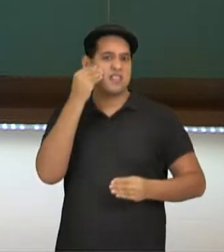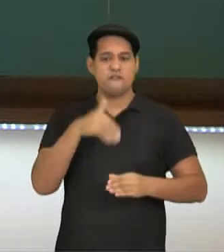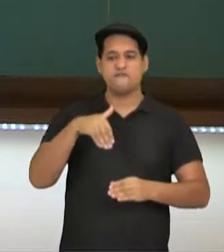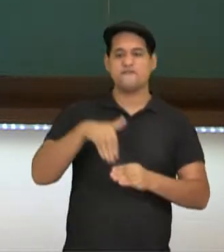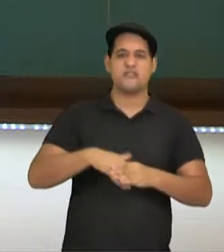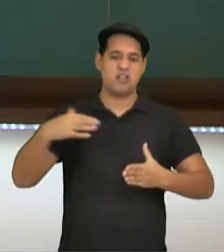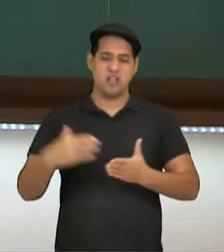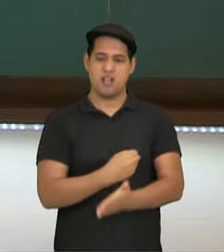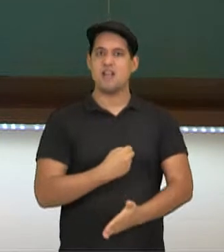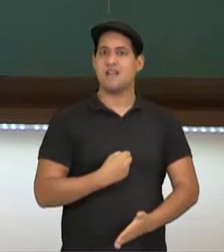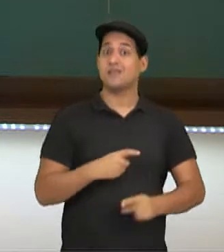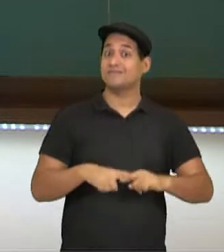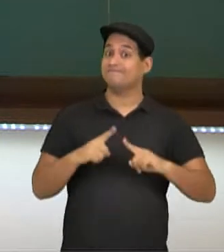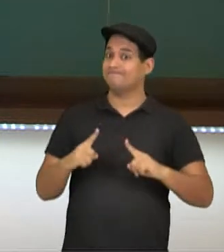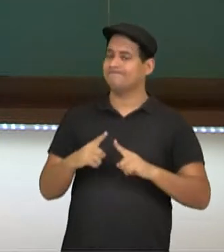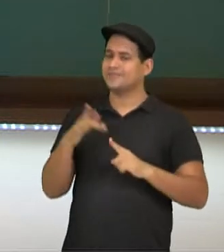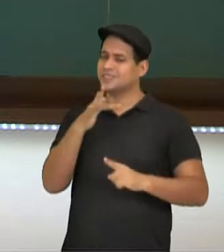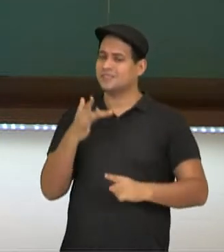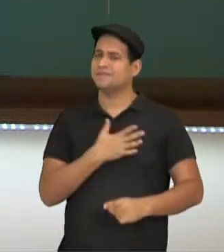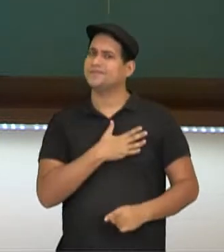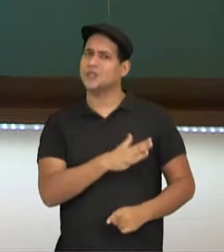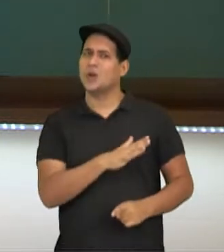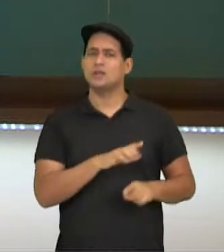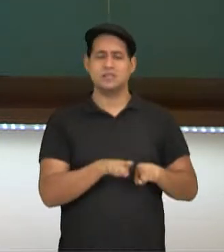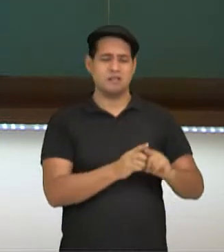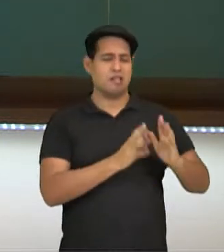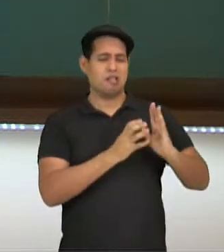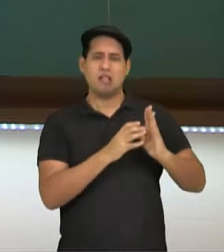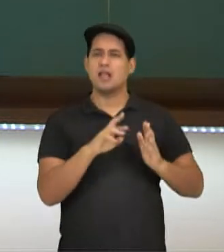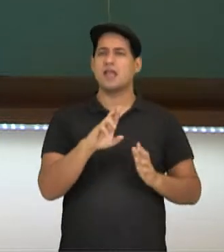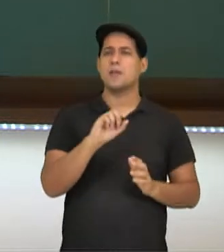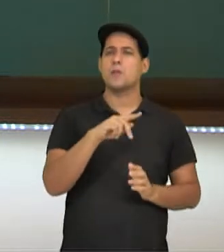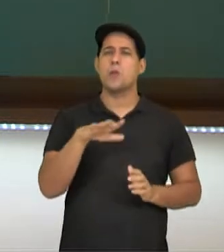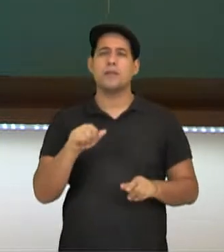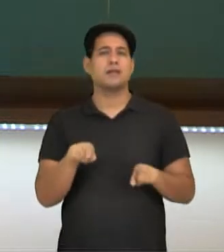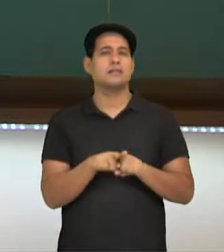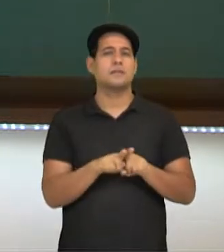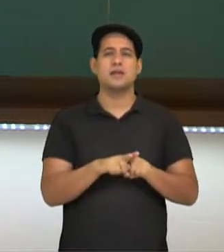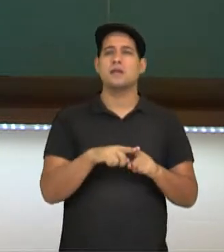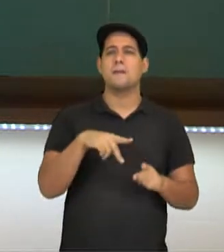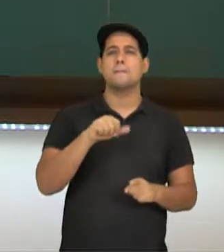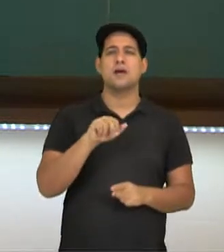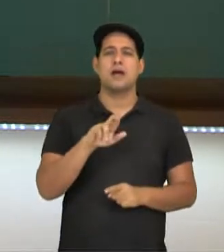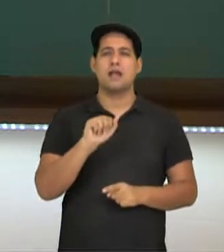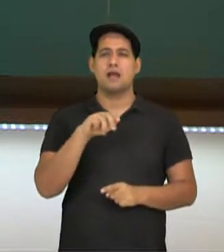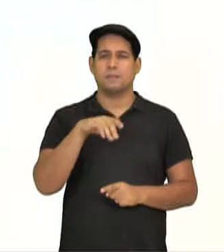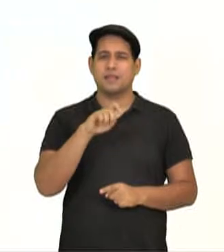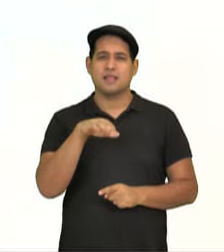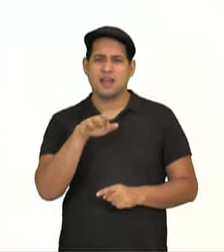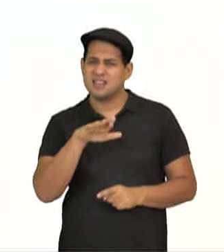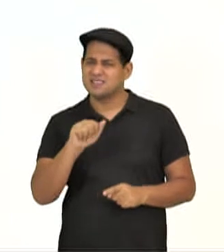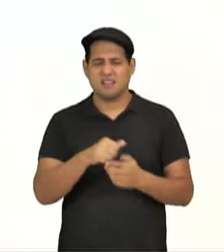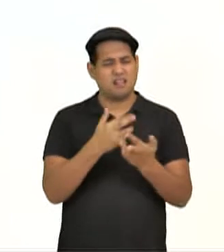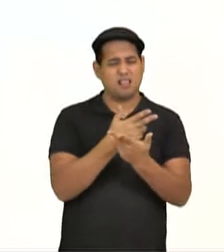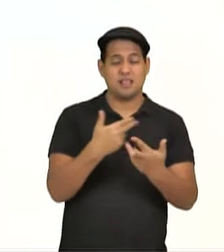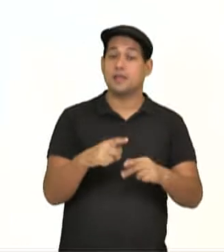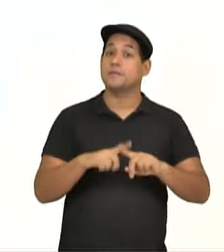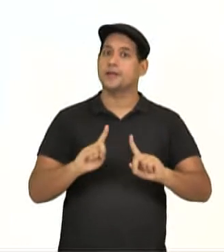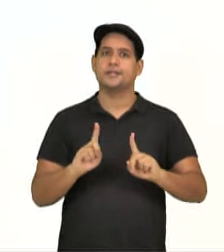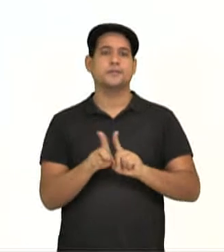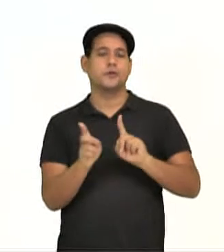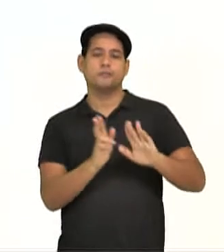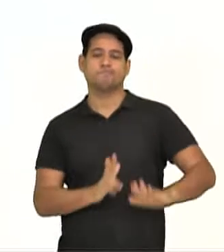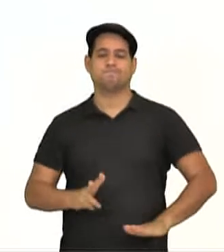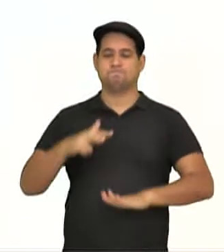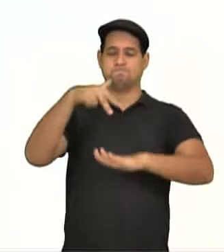Lembre-se que os nazistas não gostavam desse negócio de república parlamentarista, democrática. Uma vez no poder, o Partido Nazista iniciou